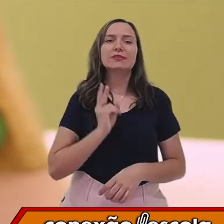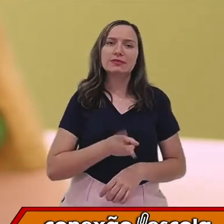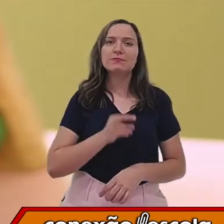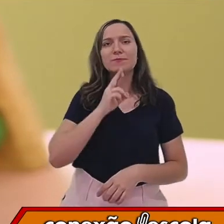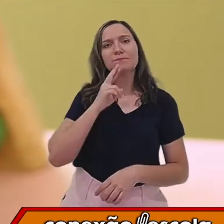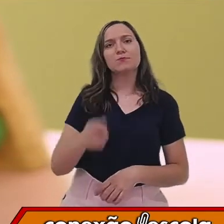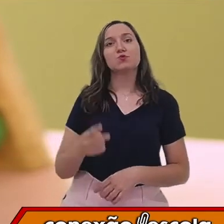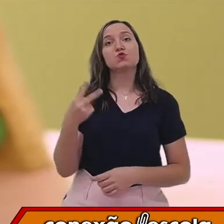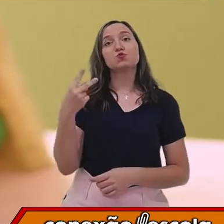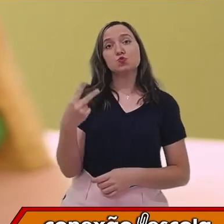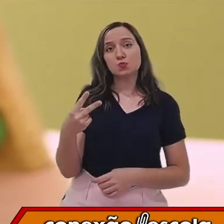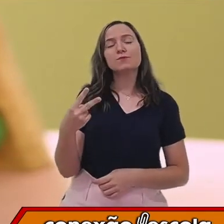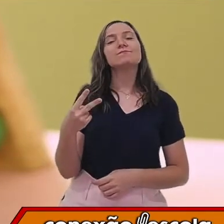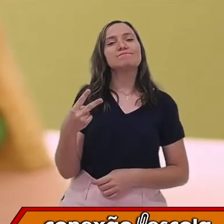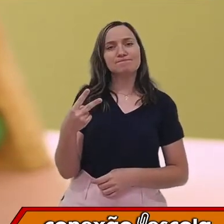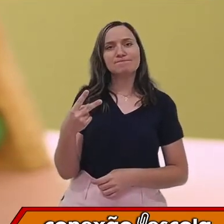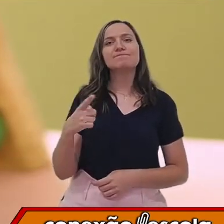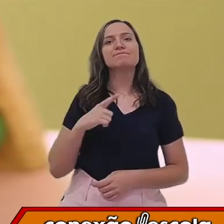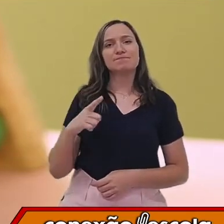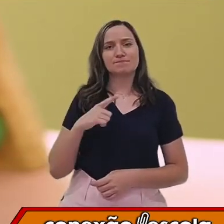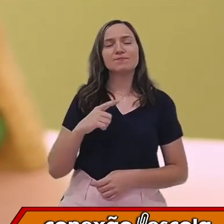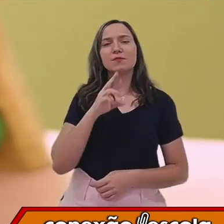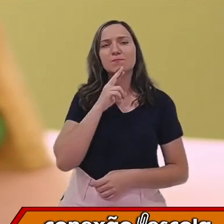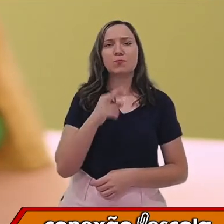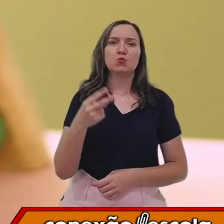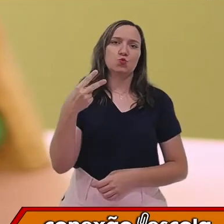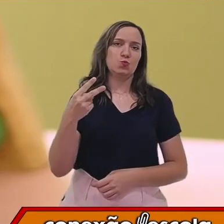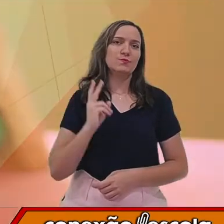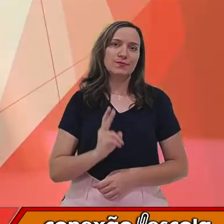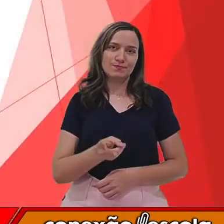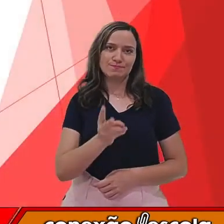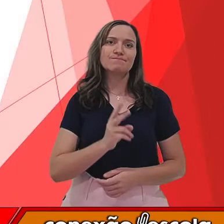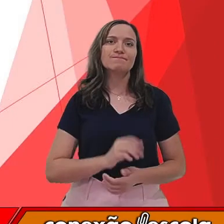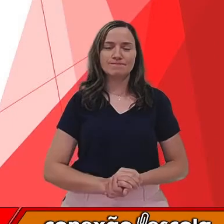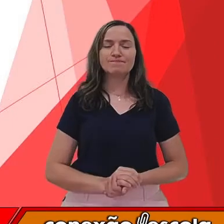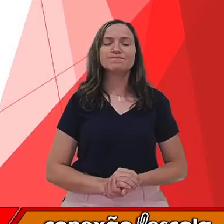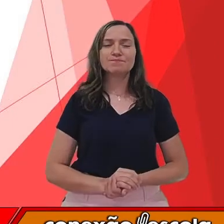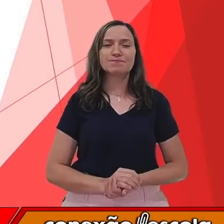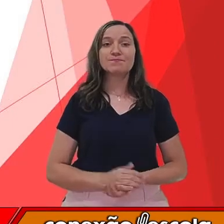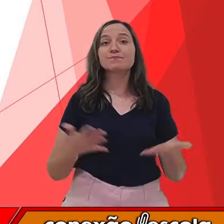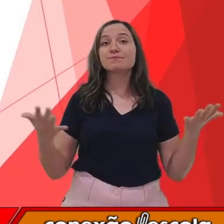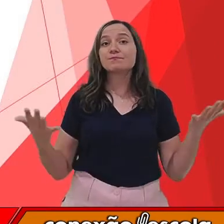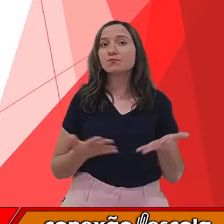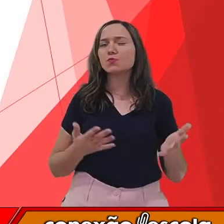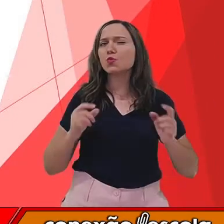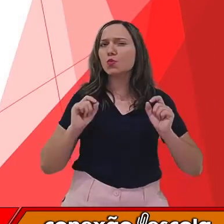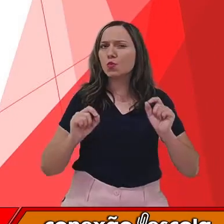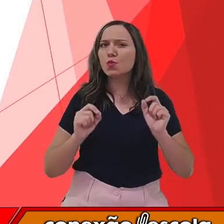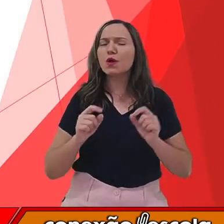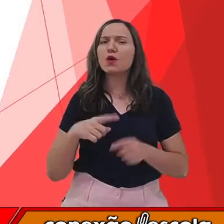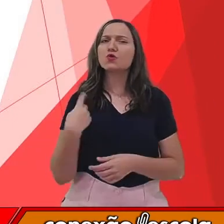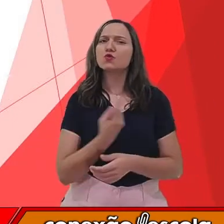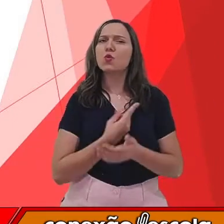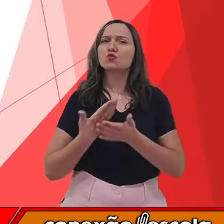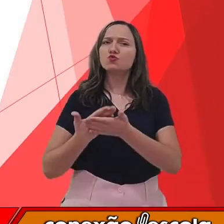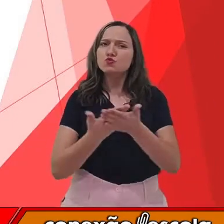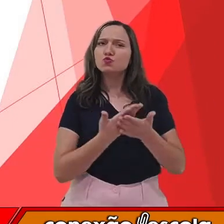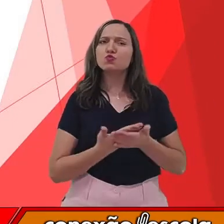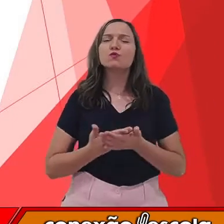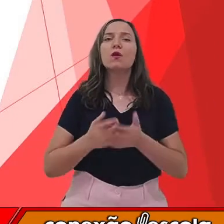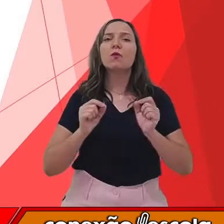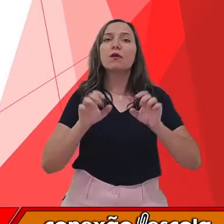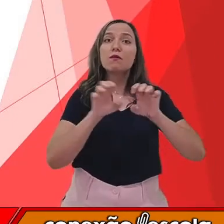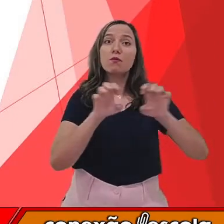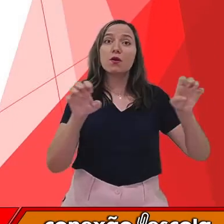Duas respostas duas raízes e agora nós vamos estudar uma equação